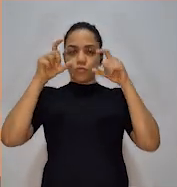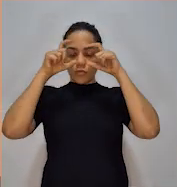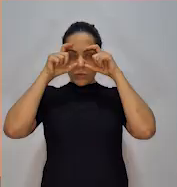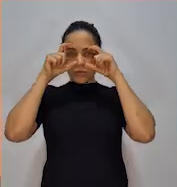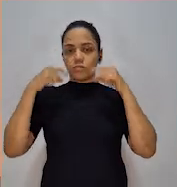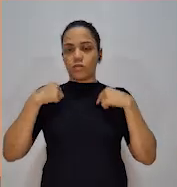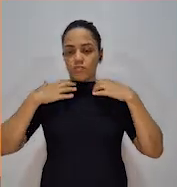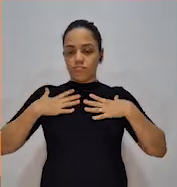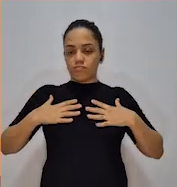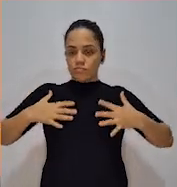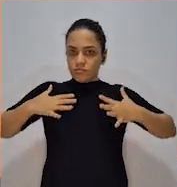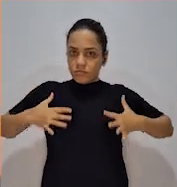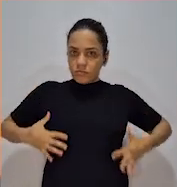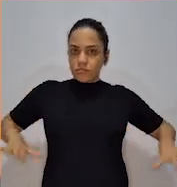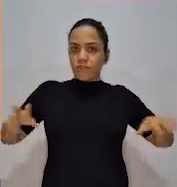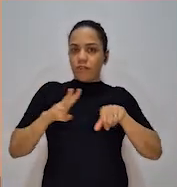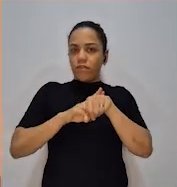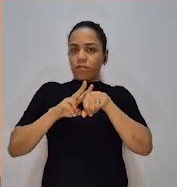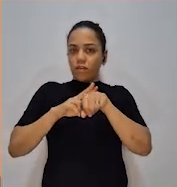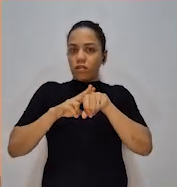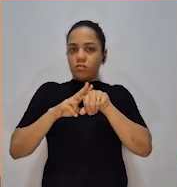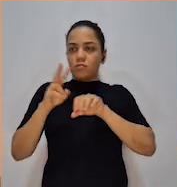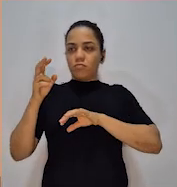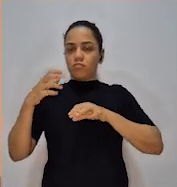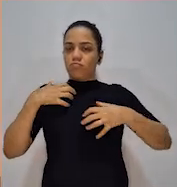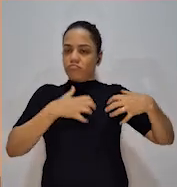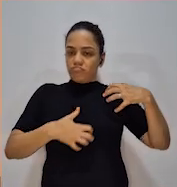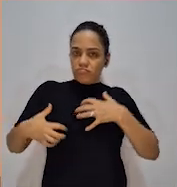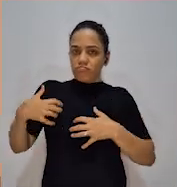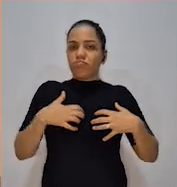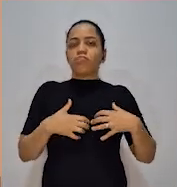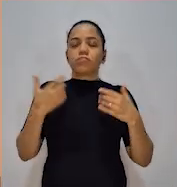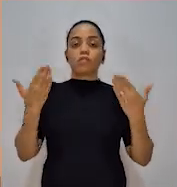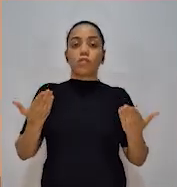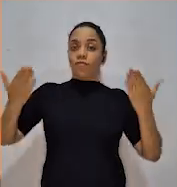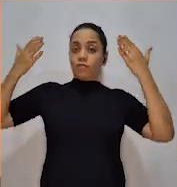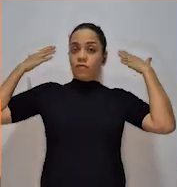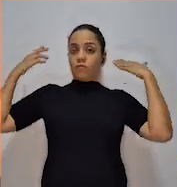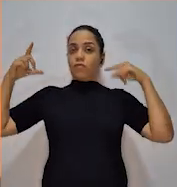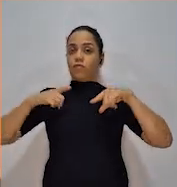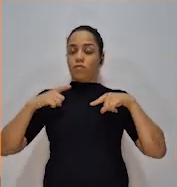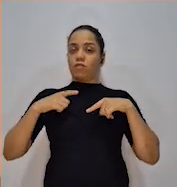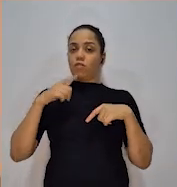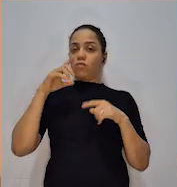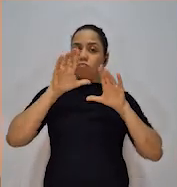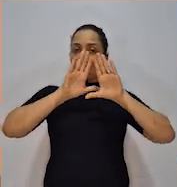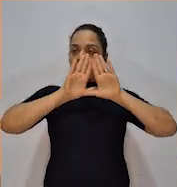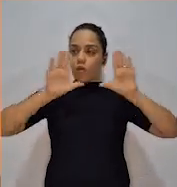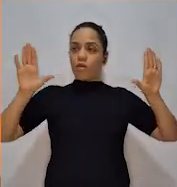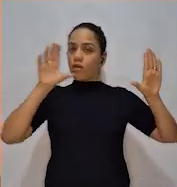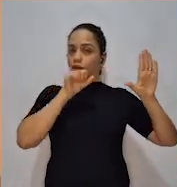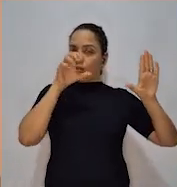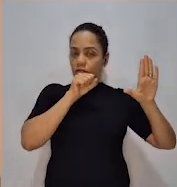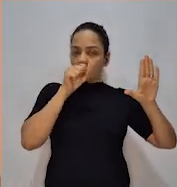verde estampado e ao fundo tem uma tela laranja com a inscrição da ABSA do